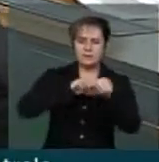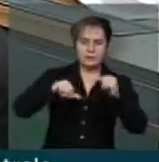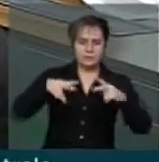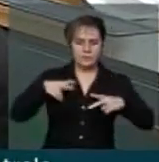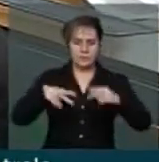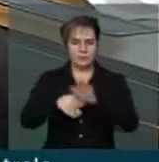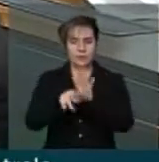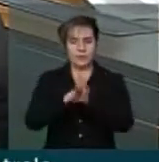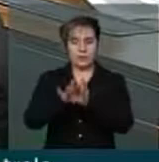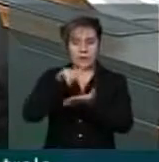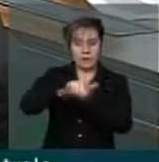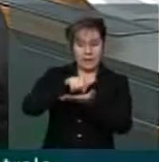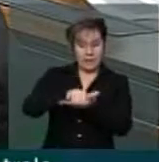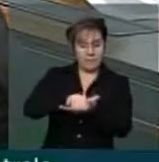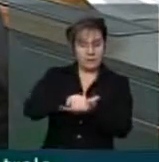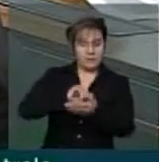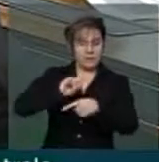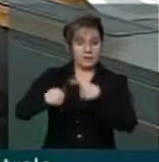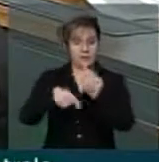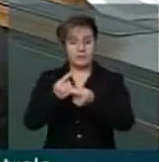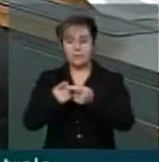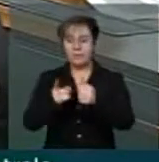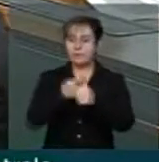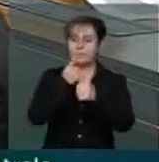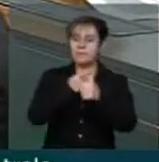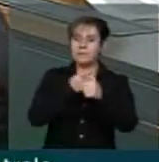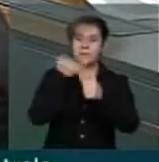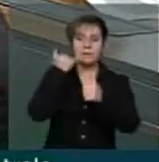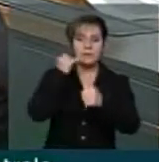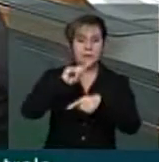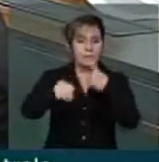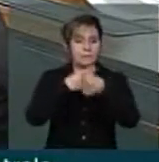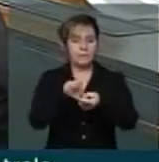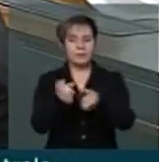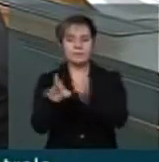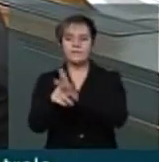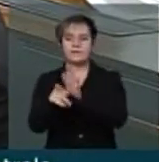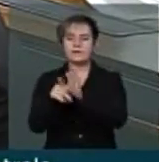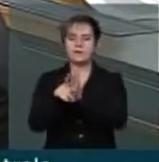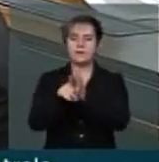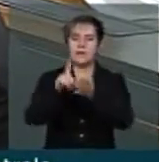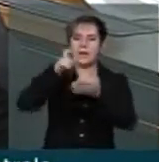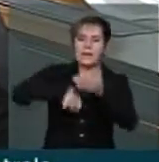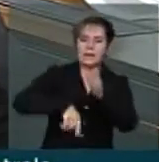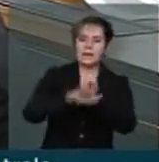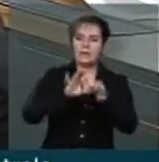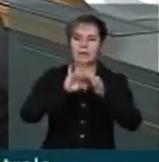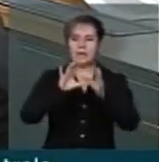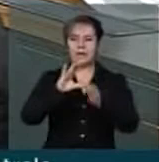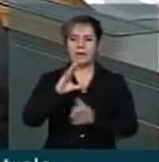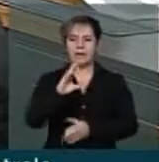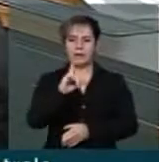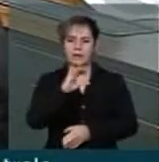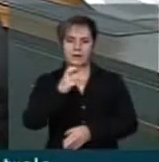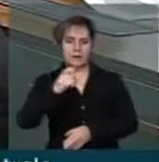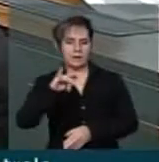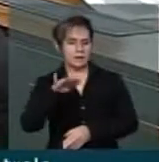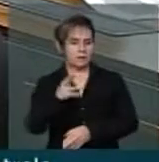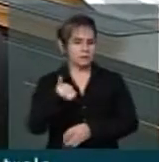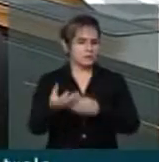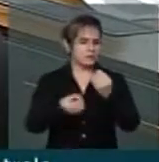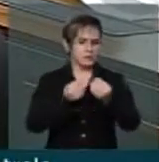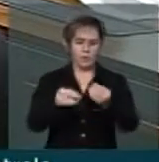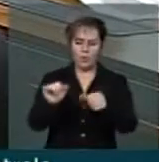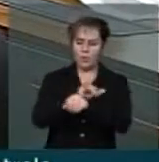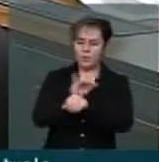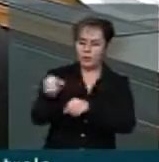se vendeu às companhias, depois se venderam as licenças. Por isso é que não gerou competição, porque não tinha condições de criar uma infraestrutura nova e competir